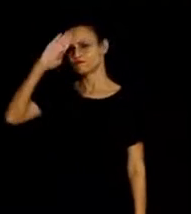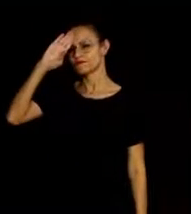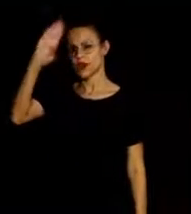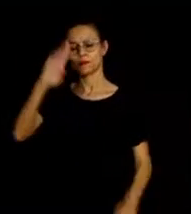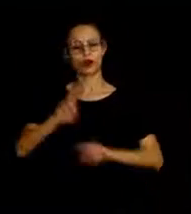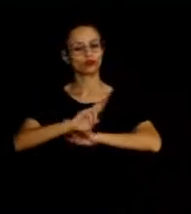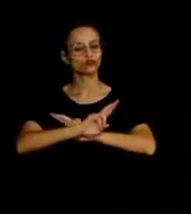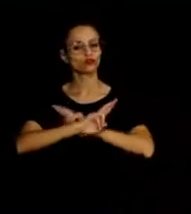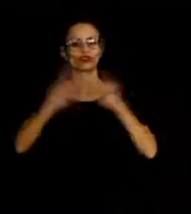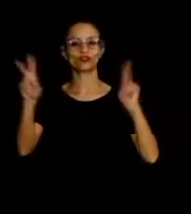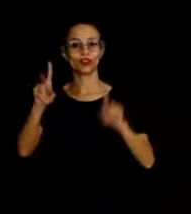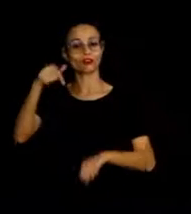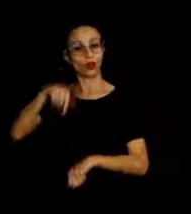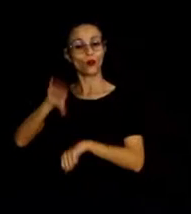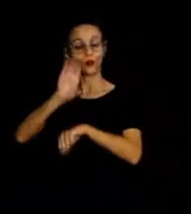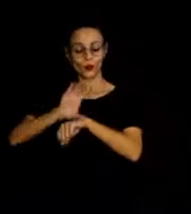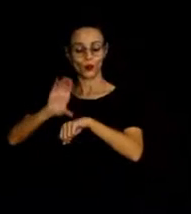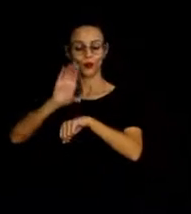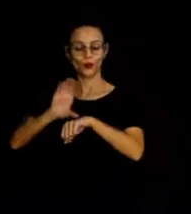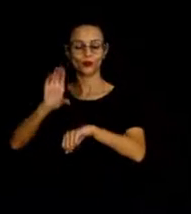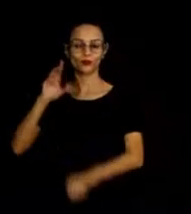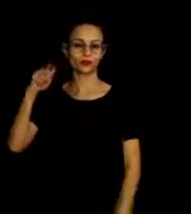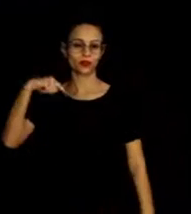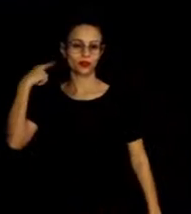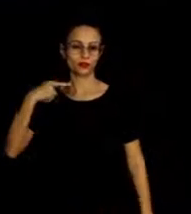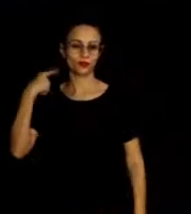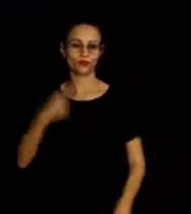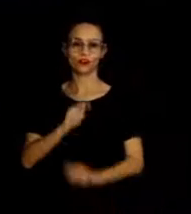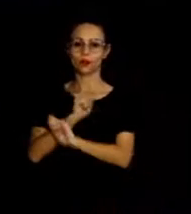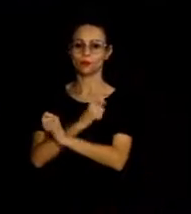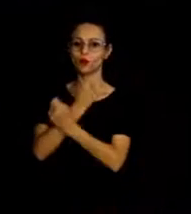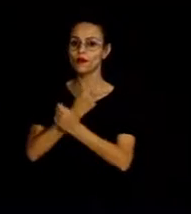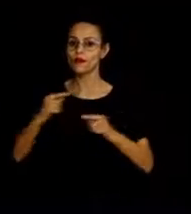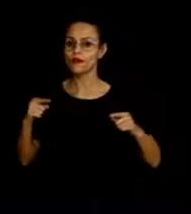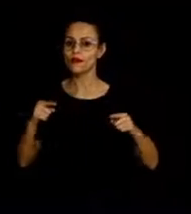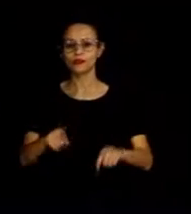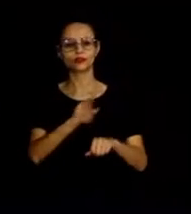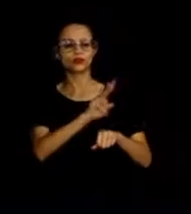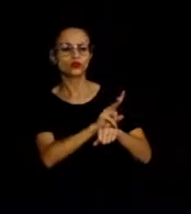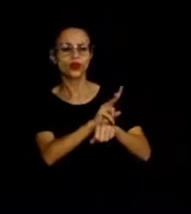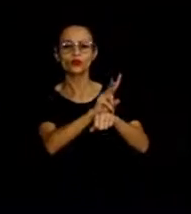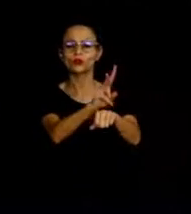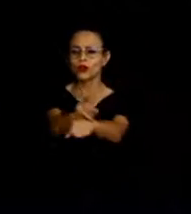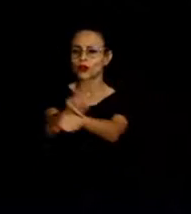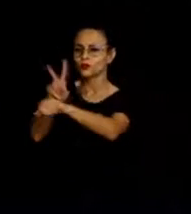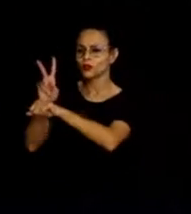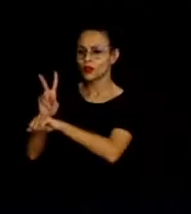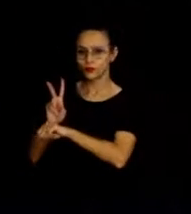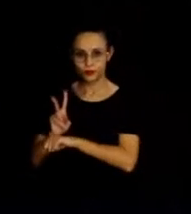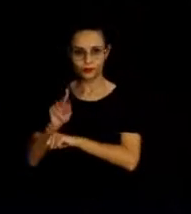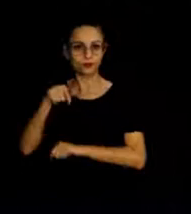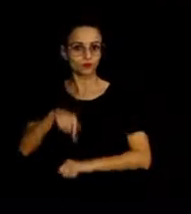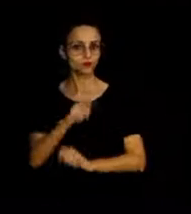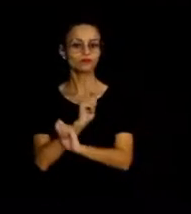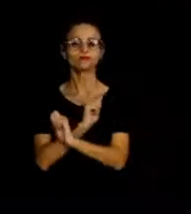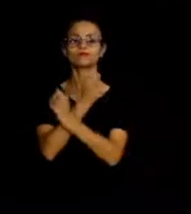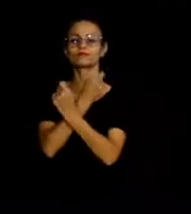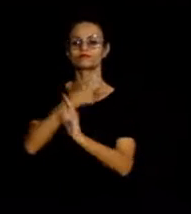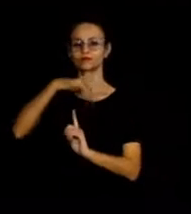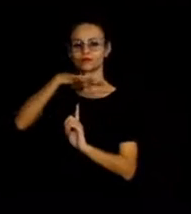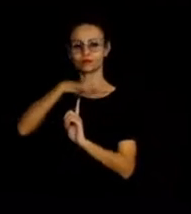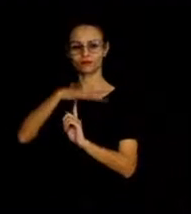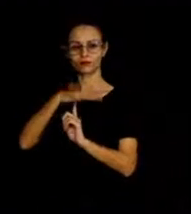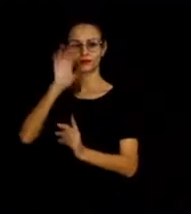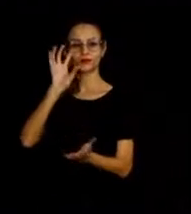diferenciais do nosso curso da nossa instituição esse cuidado com o outro a puc-pr é uma